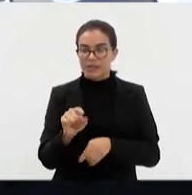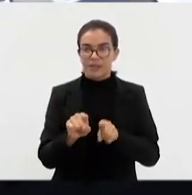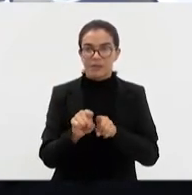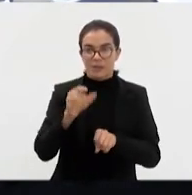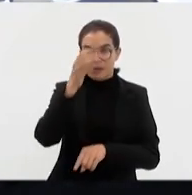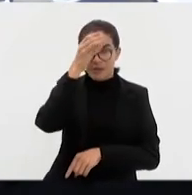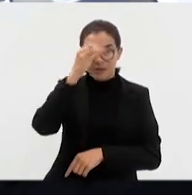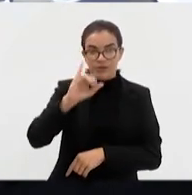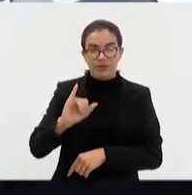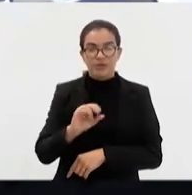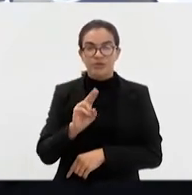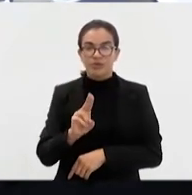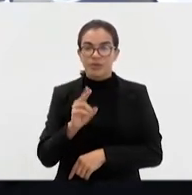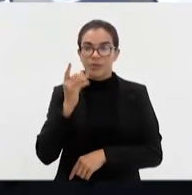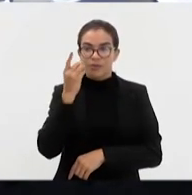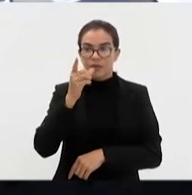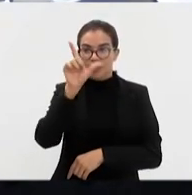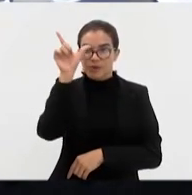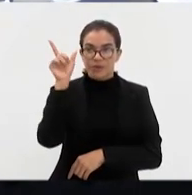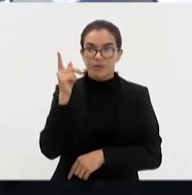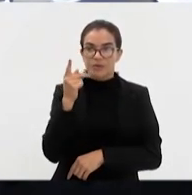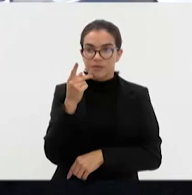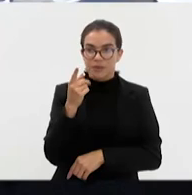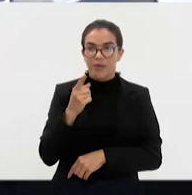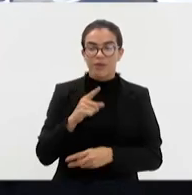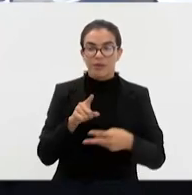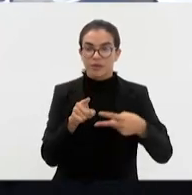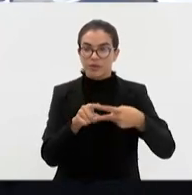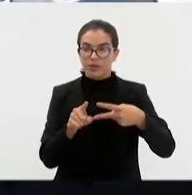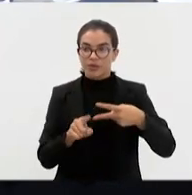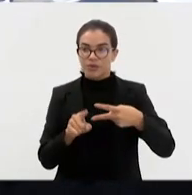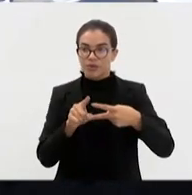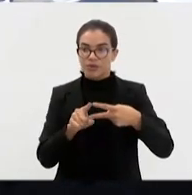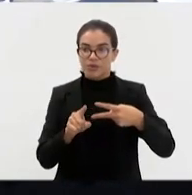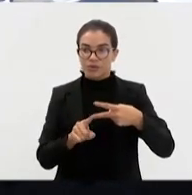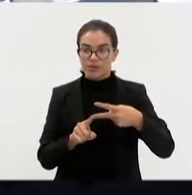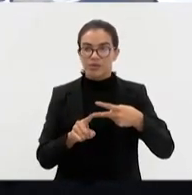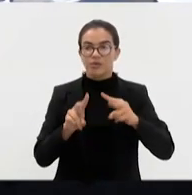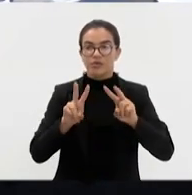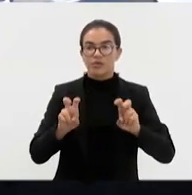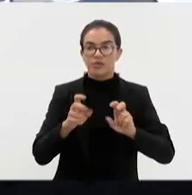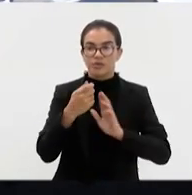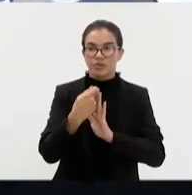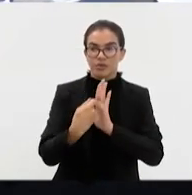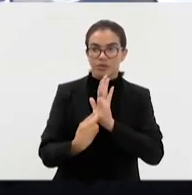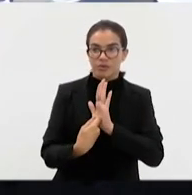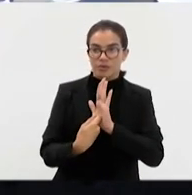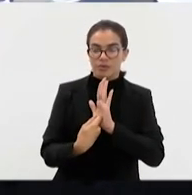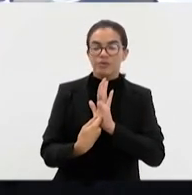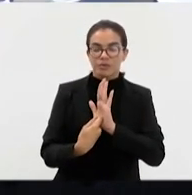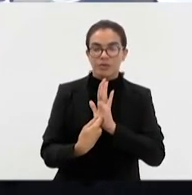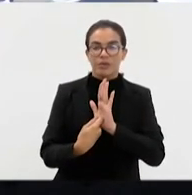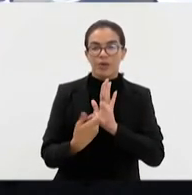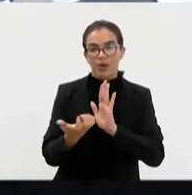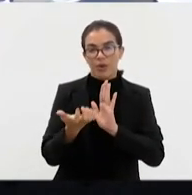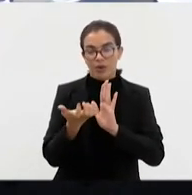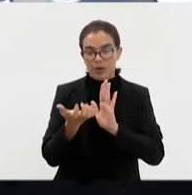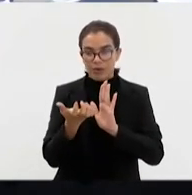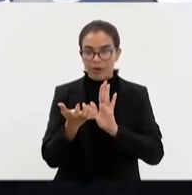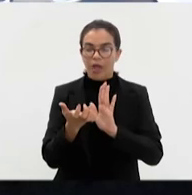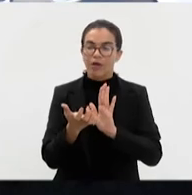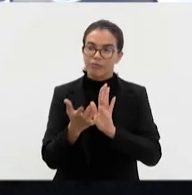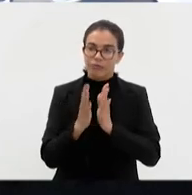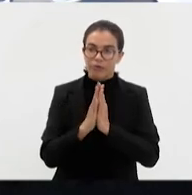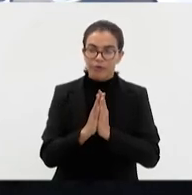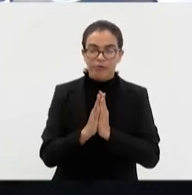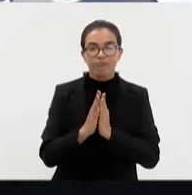Ju. O deputado Luiz Paulo tinha feito duas observações sobre o texto. Então, queria ouvir Vossa Excelência se